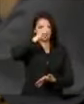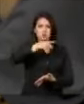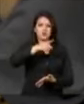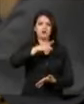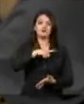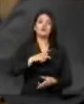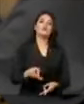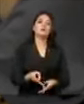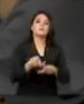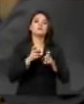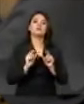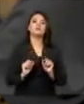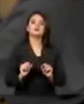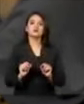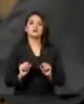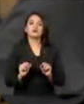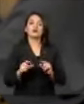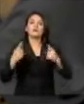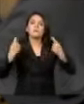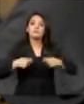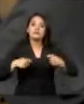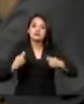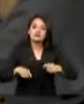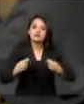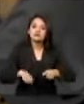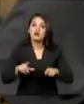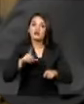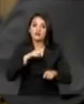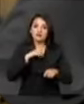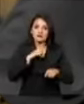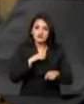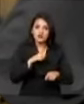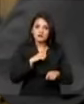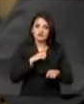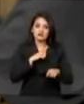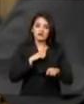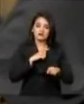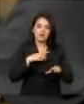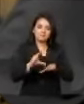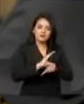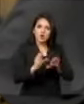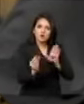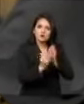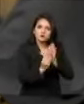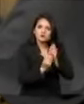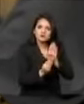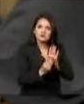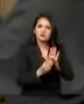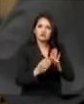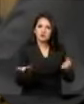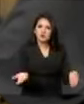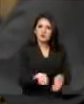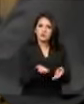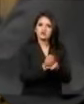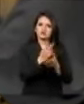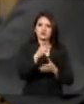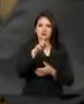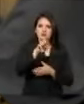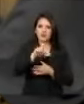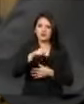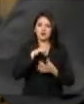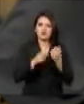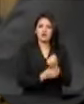que era necessário constitucionalizar o processo penal. O processo penal, as garantias do processo